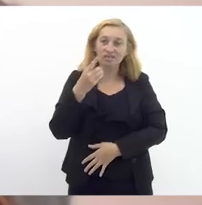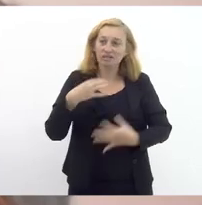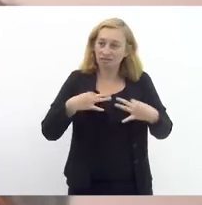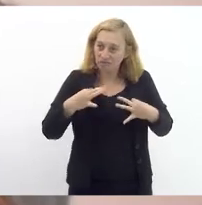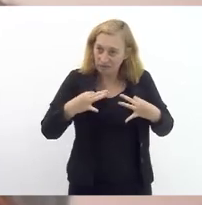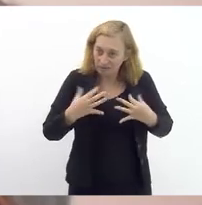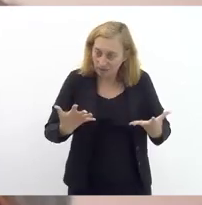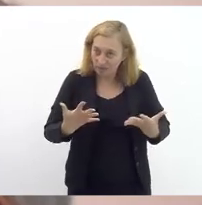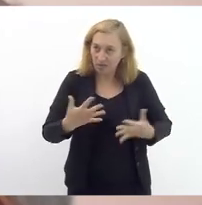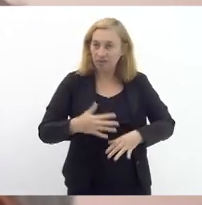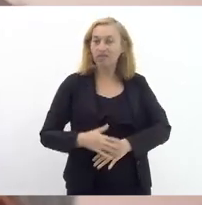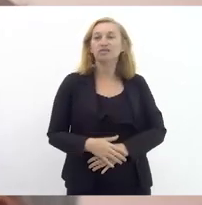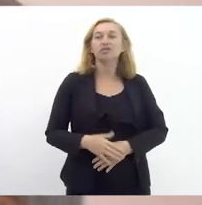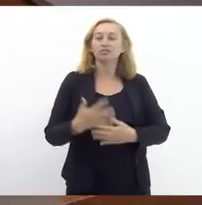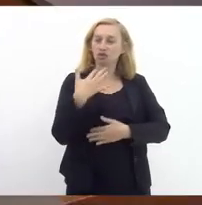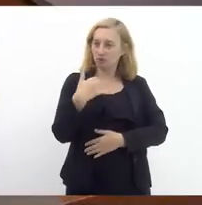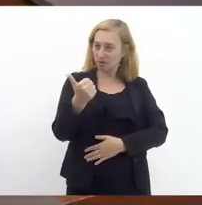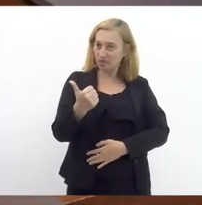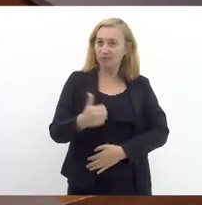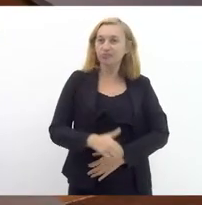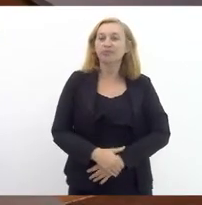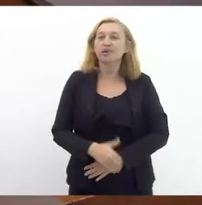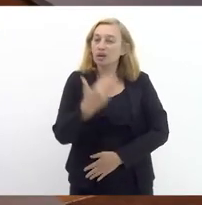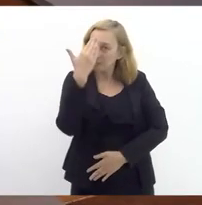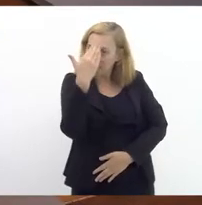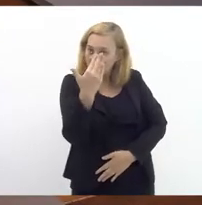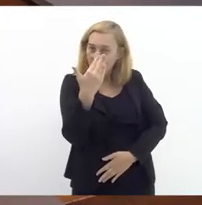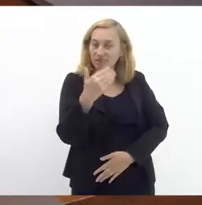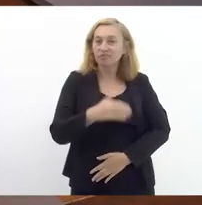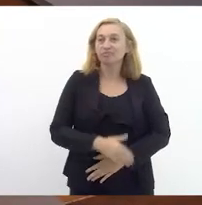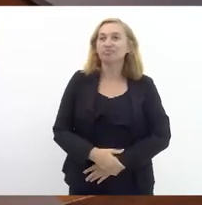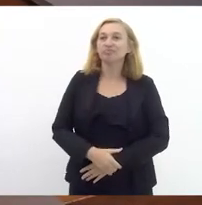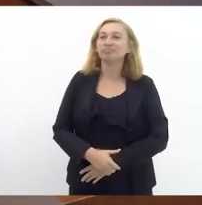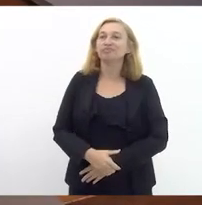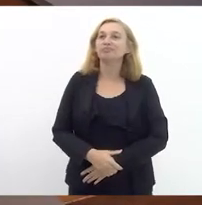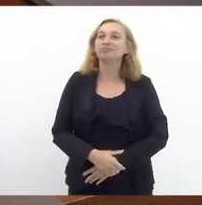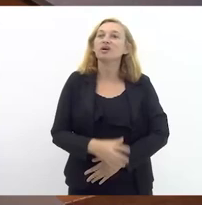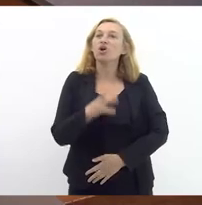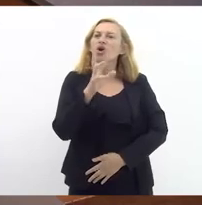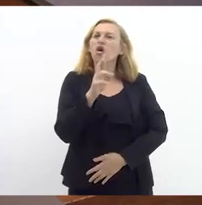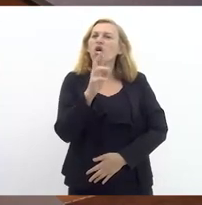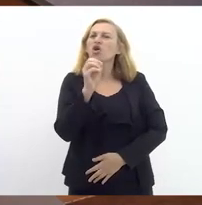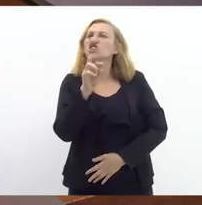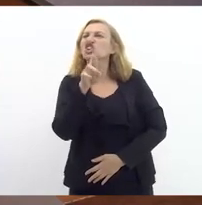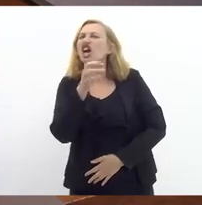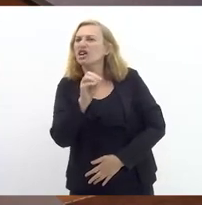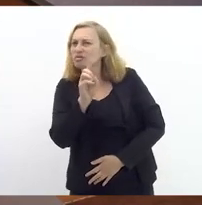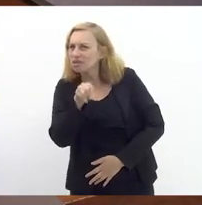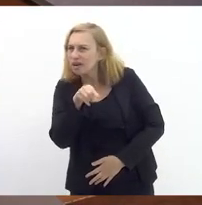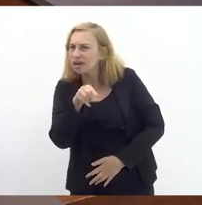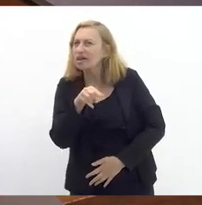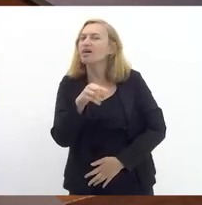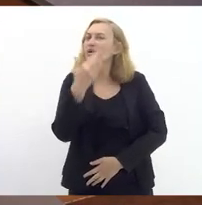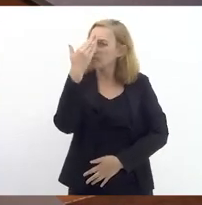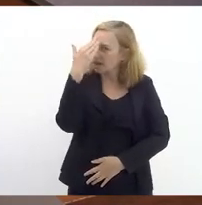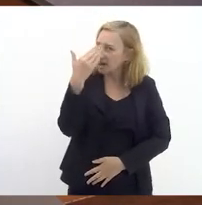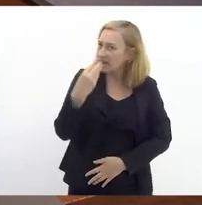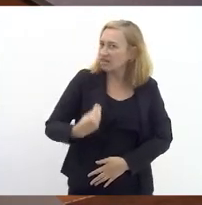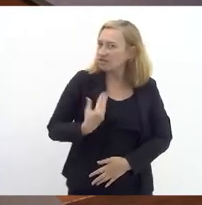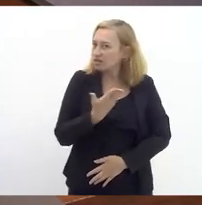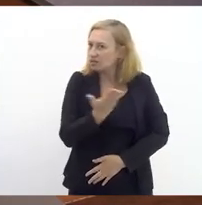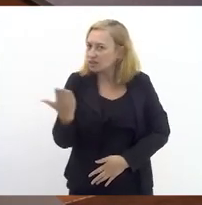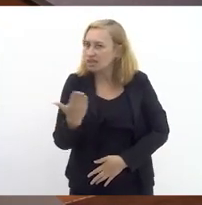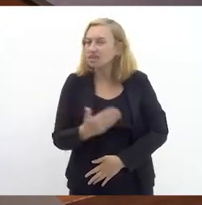disposição quando convocados. Obrigado ao Rogério, né? Obrigado, Rogério, obrigado à presença de